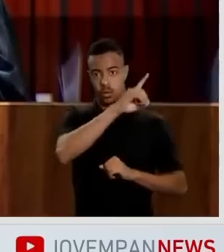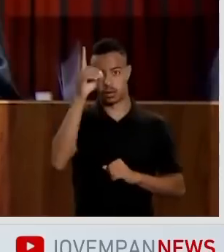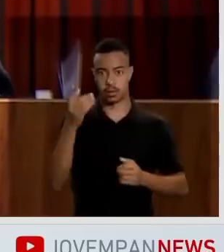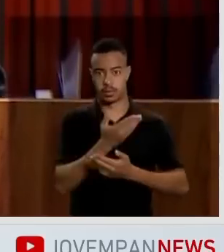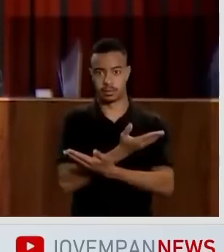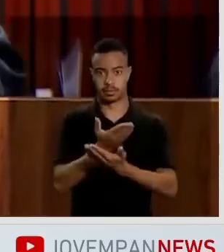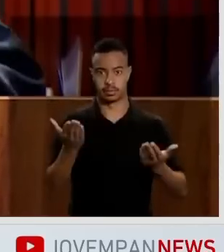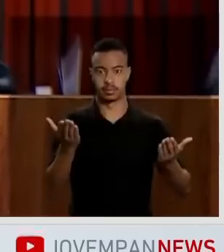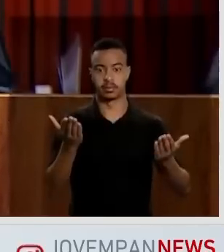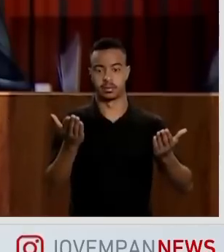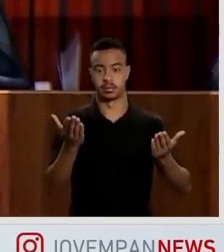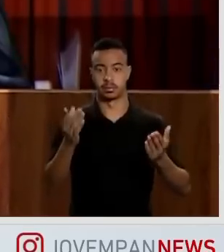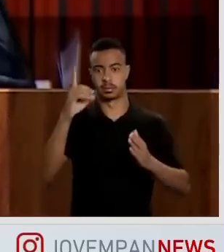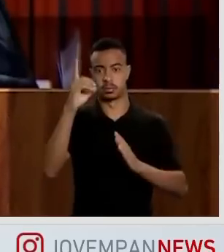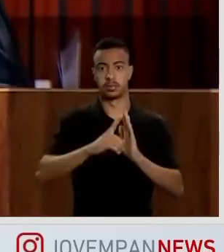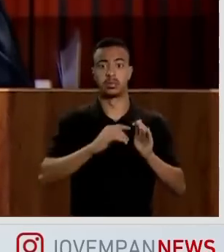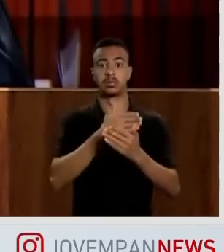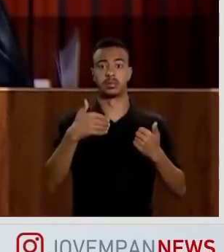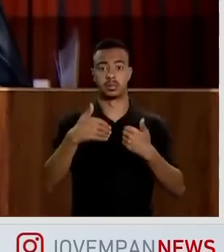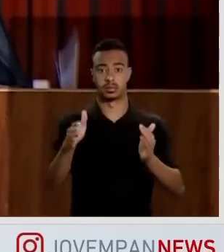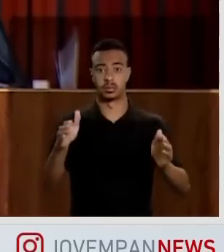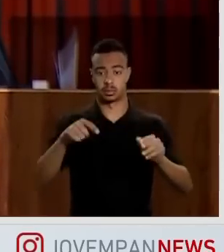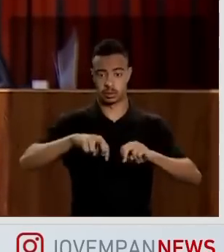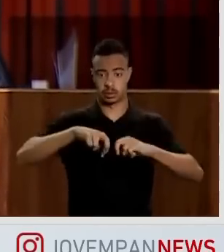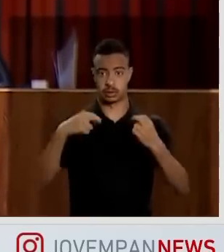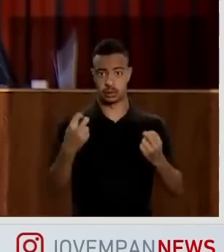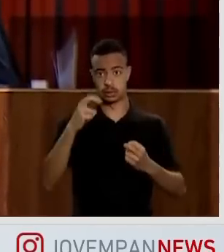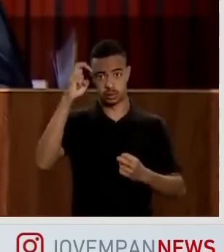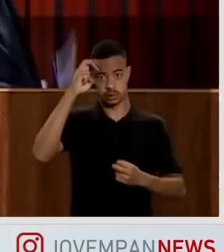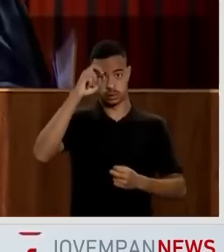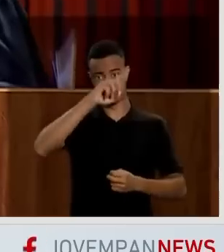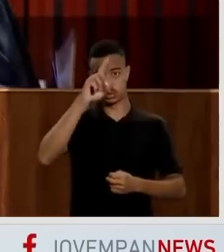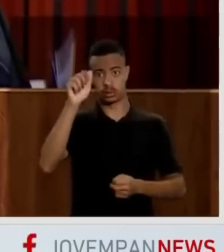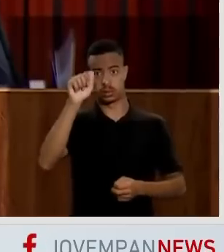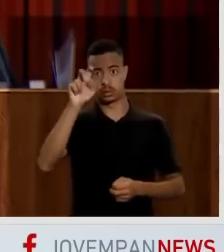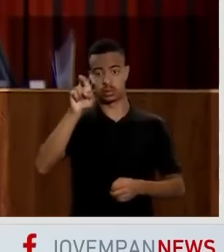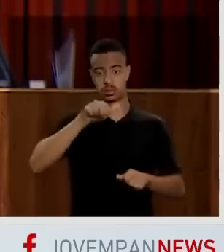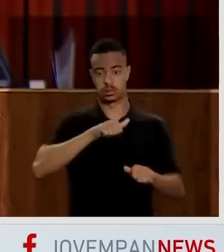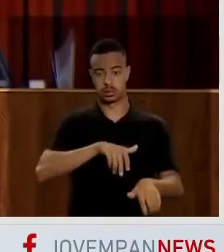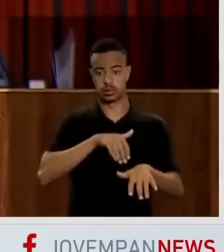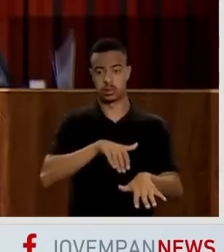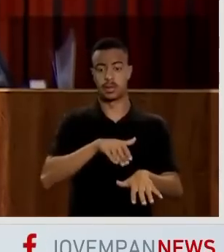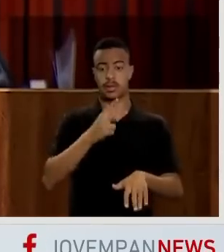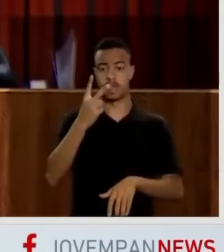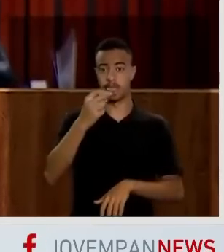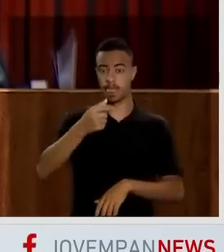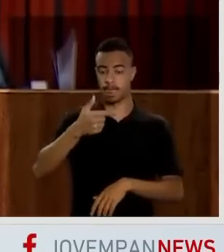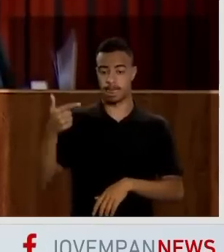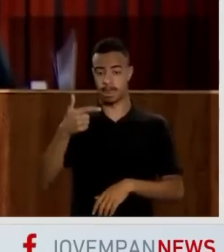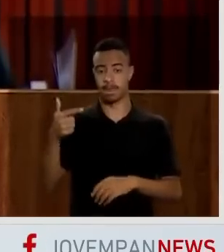decisão monocrática, não é decisão monocrática contra A ou contra B, é decisão monocrática contra todo mundo.